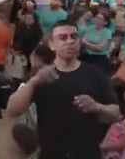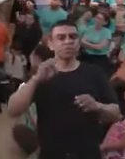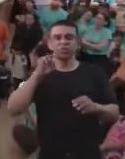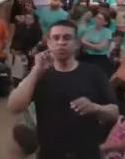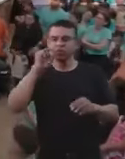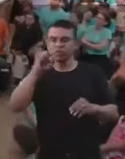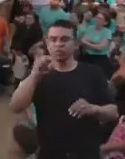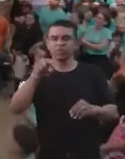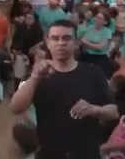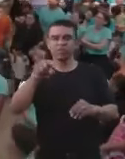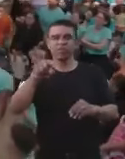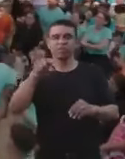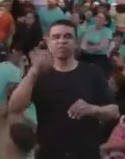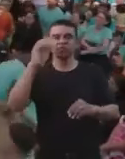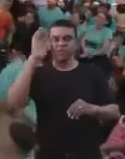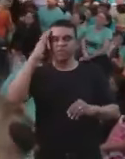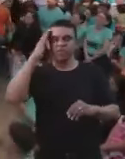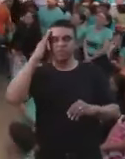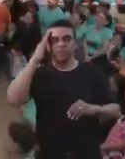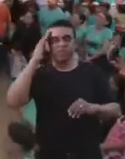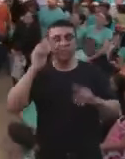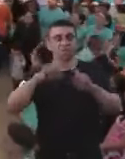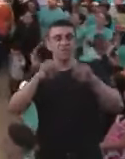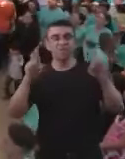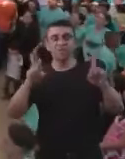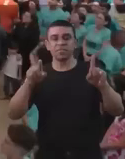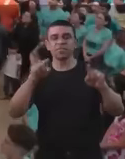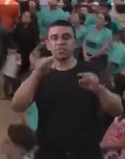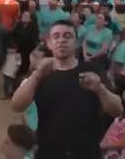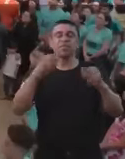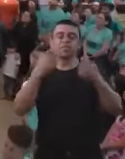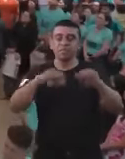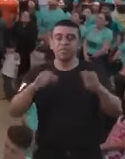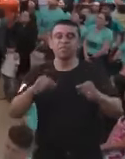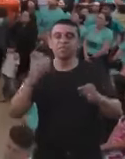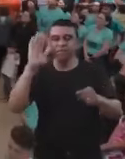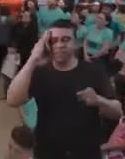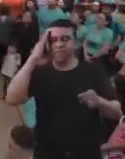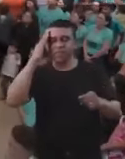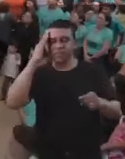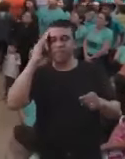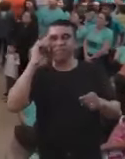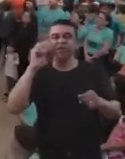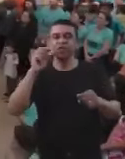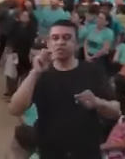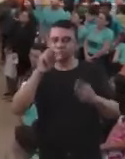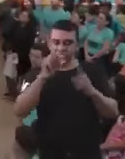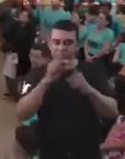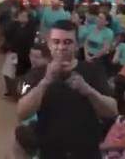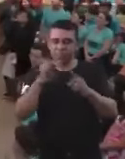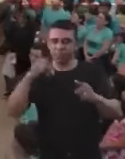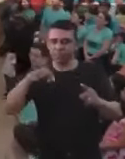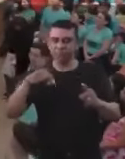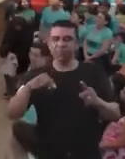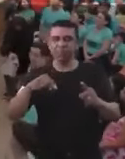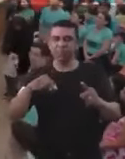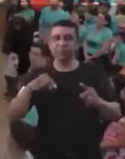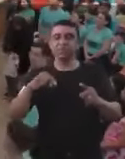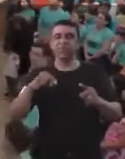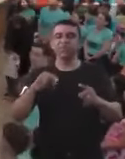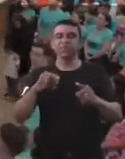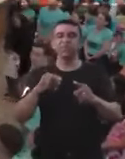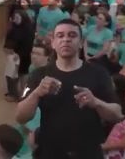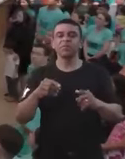ouve diz amém. O evangelho começa, o evangelho é Deus sendo ofendido,